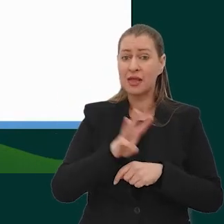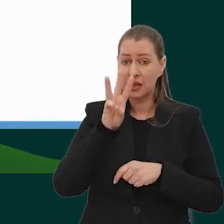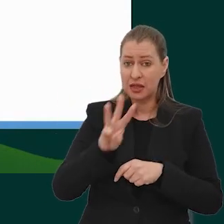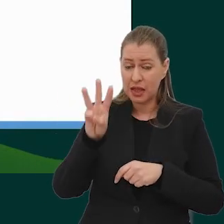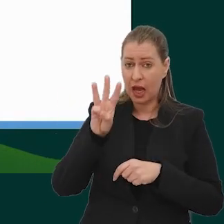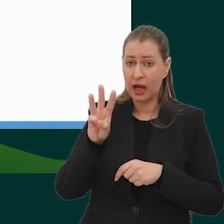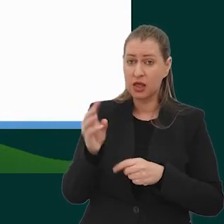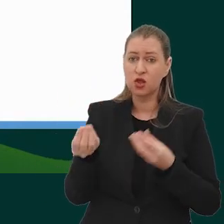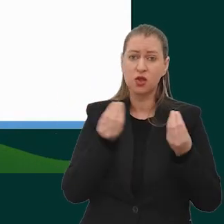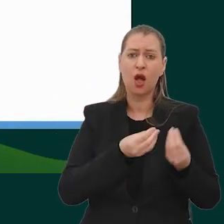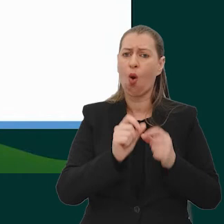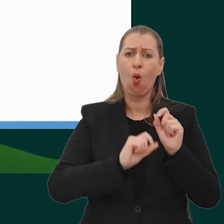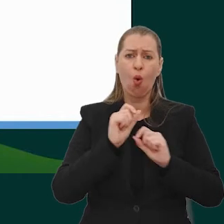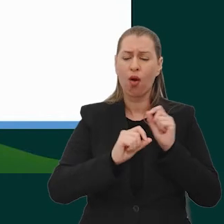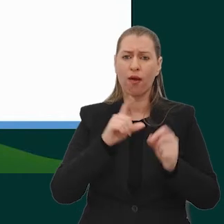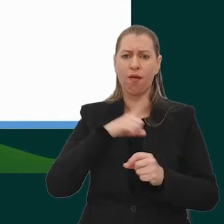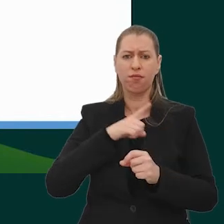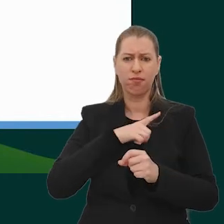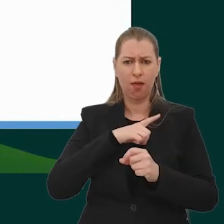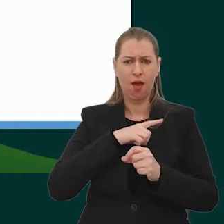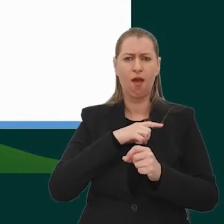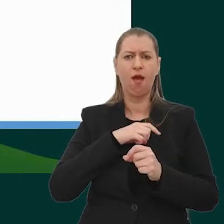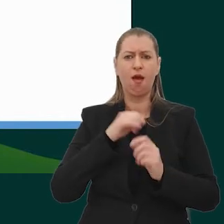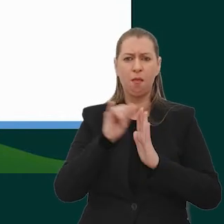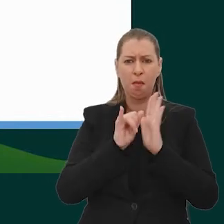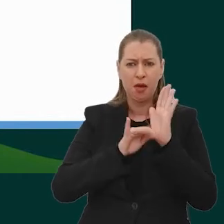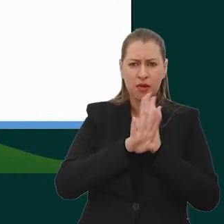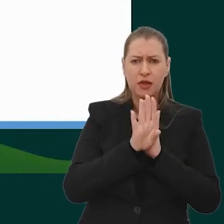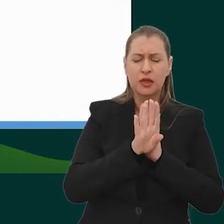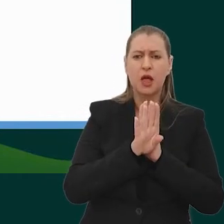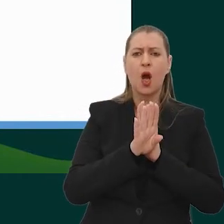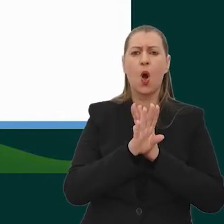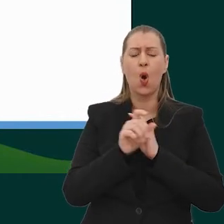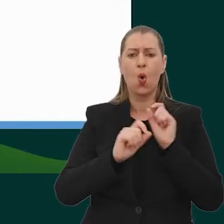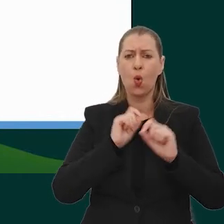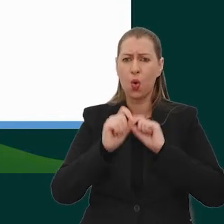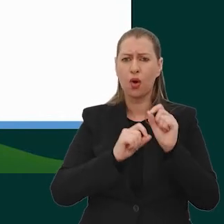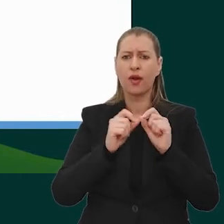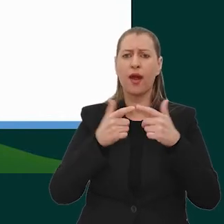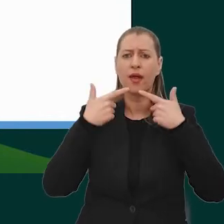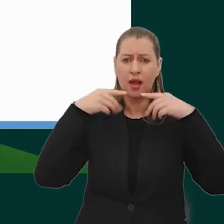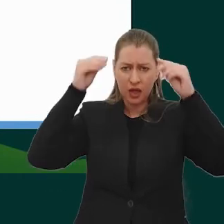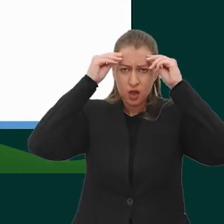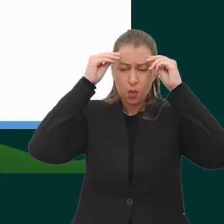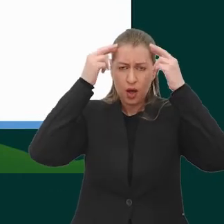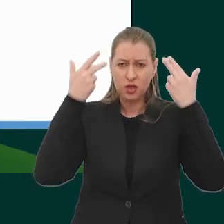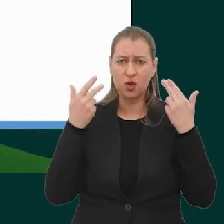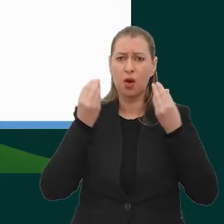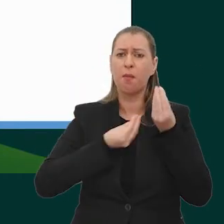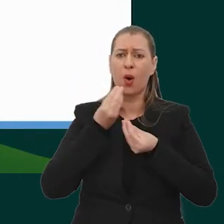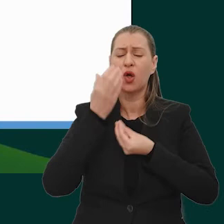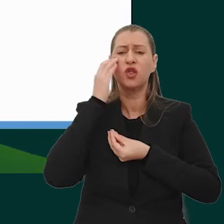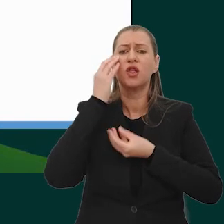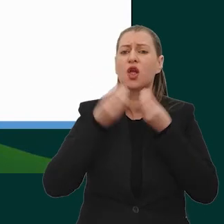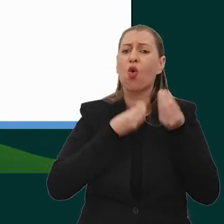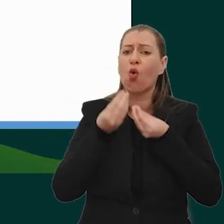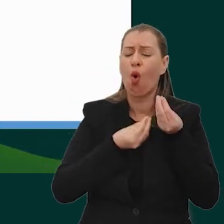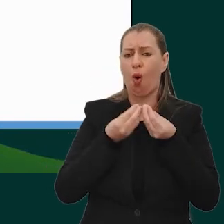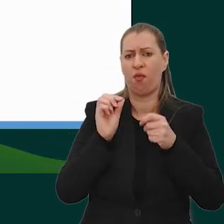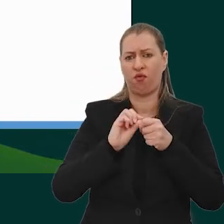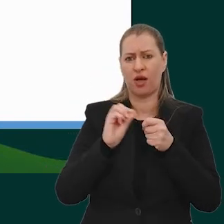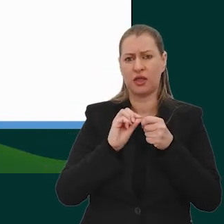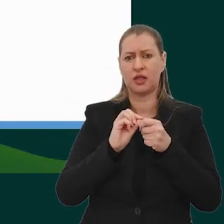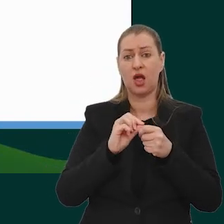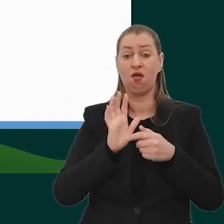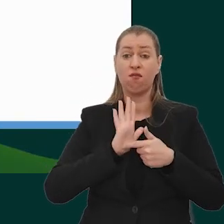eles trazem assim, eles têm a implementação do processamento de linguagem natural, e vocês podem entender como que eu trouxe ali em cima, né?